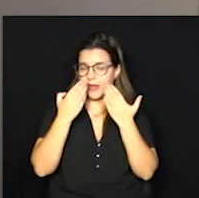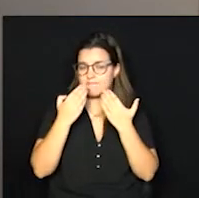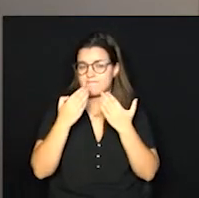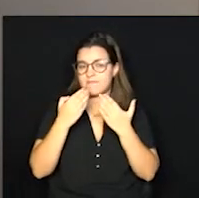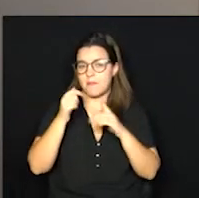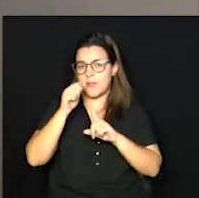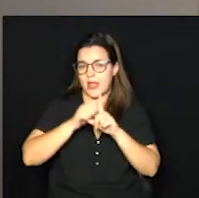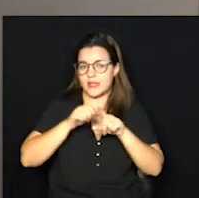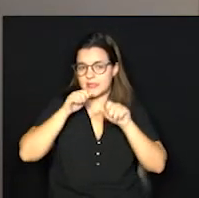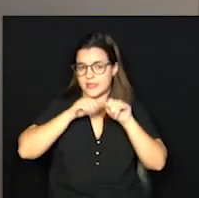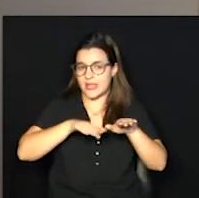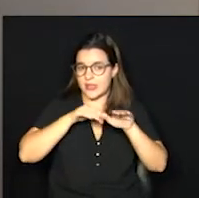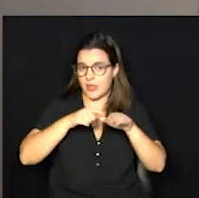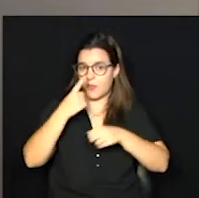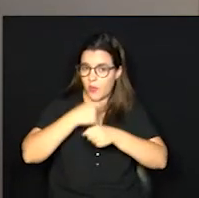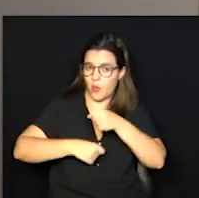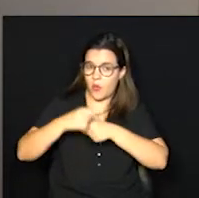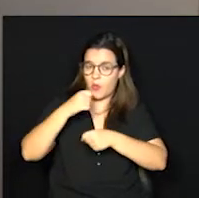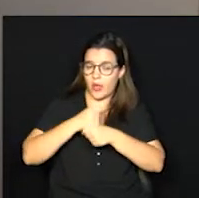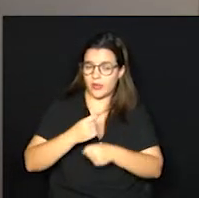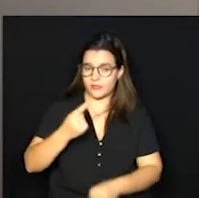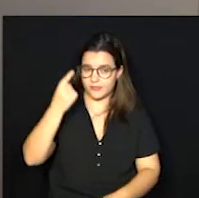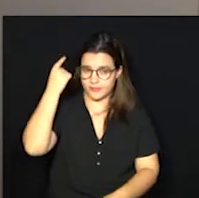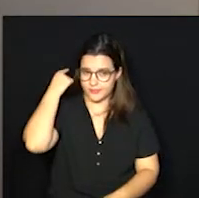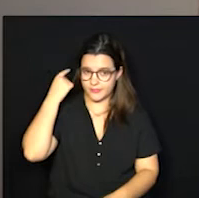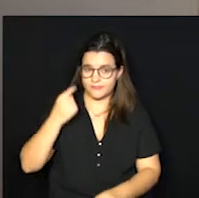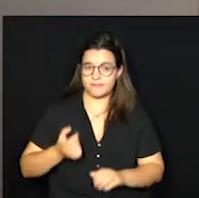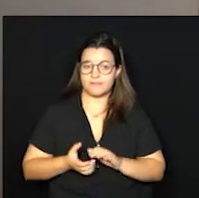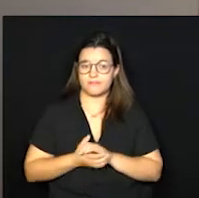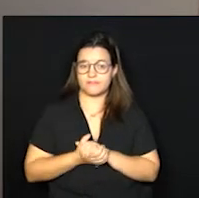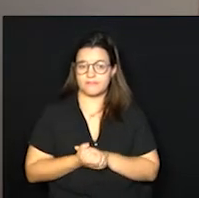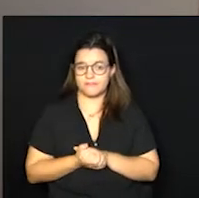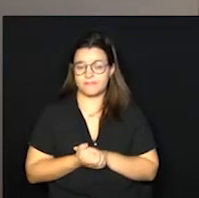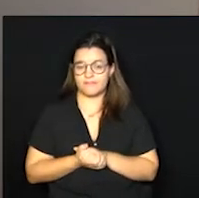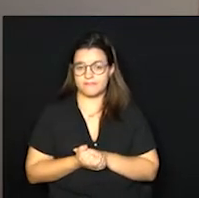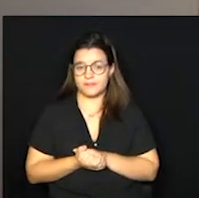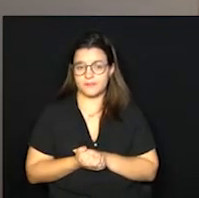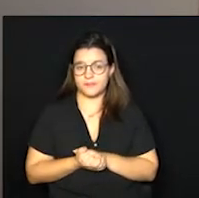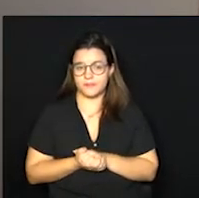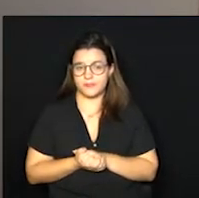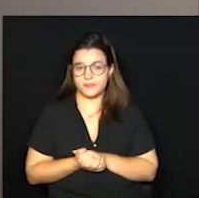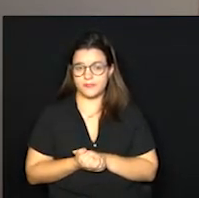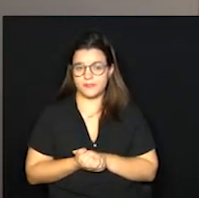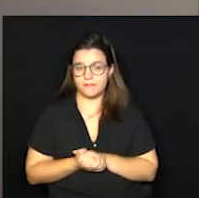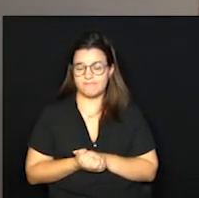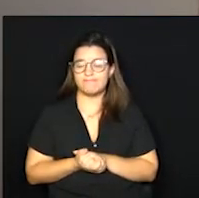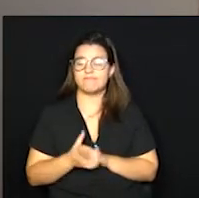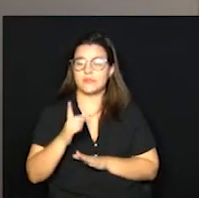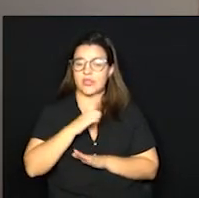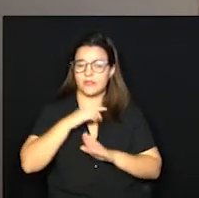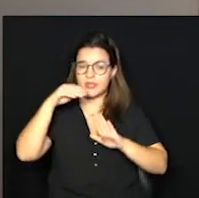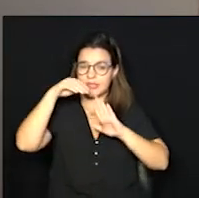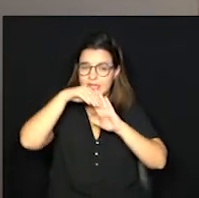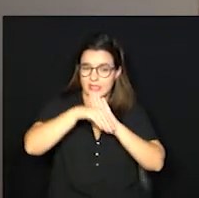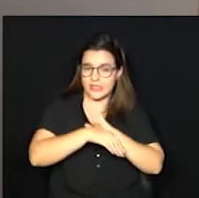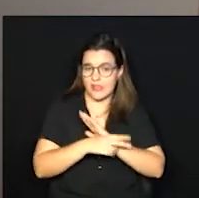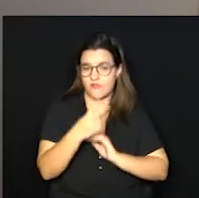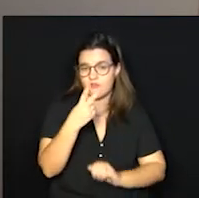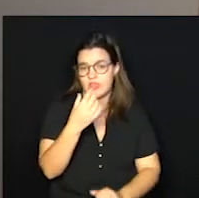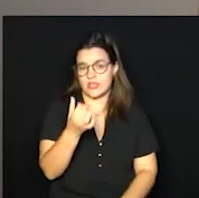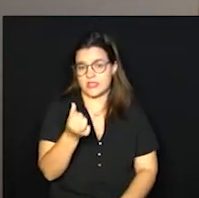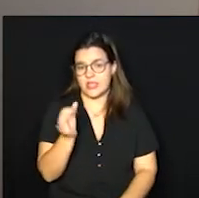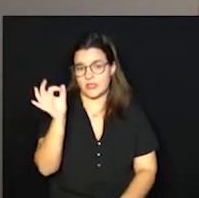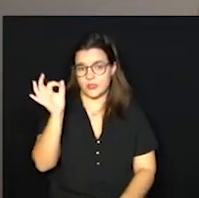com setembro do ano passado, né, setembro de 2020 setembro de 2019, houve essa queda de